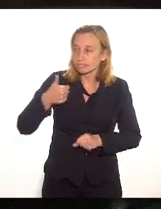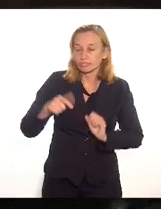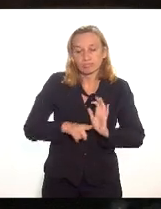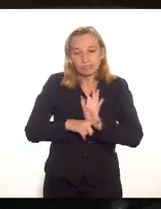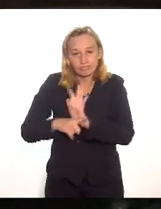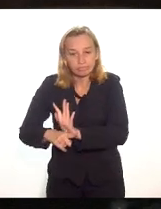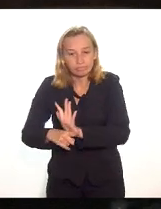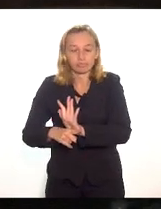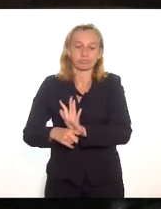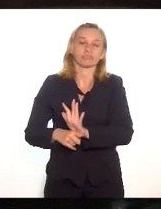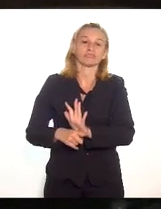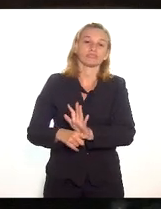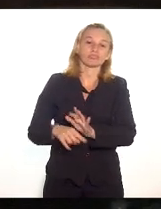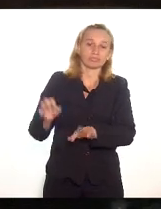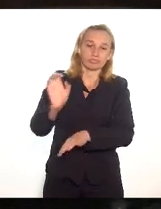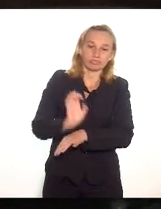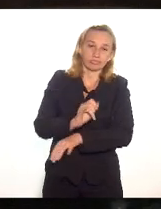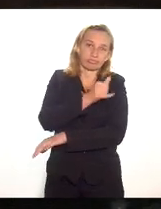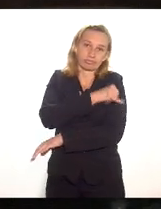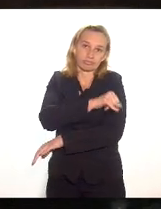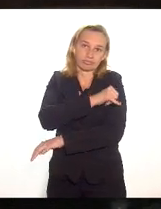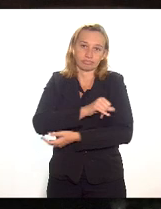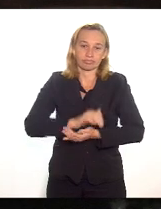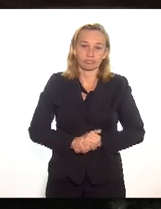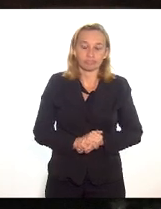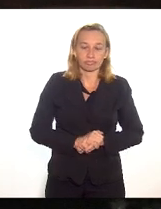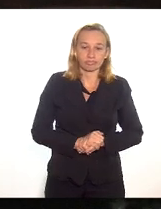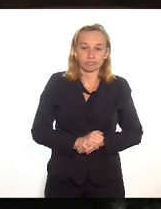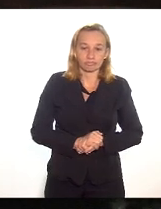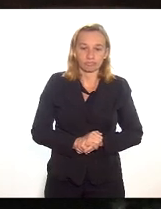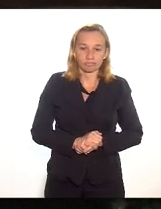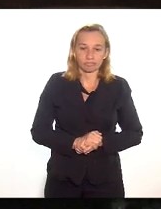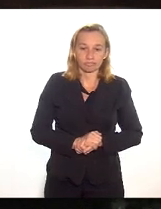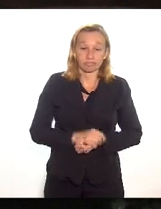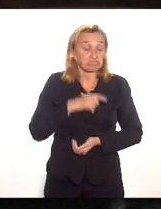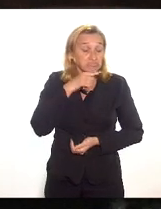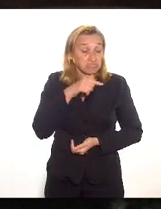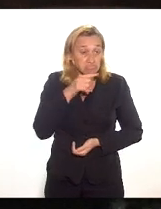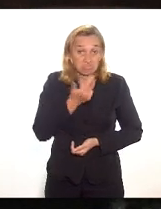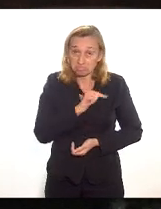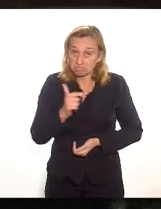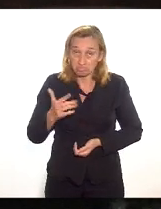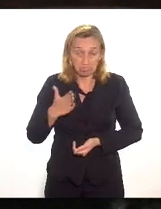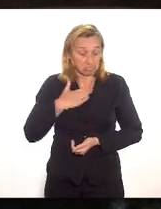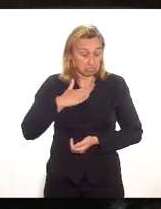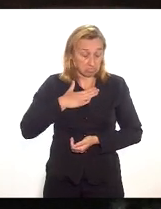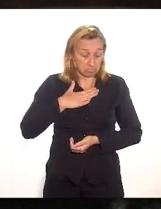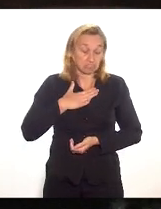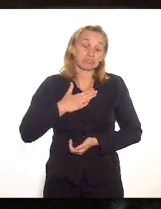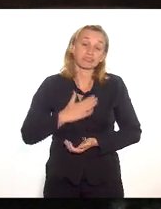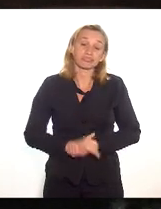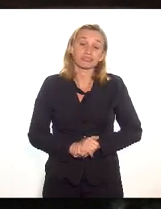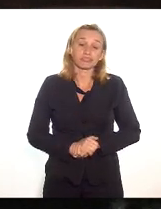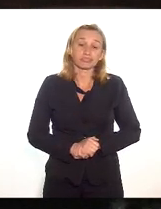recuperação fiscal para o Rio de Janeiro. Isso não resta dúvida para mim a respeito